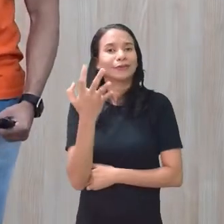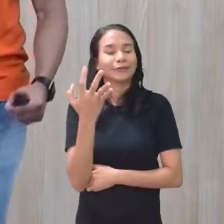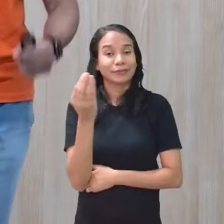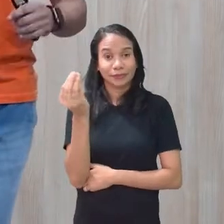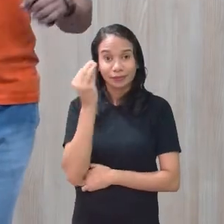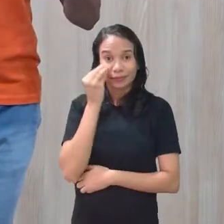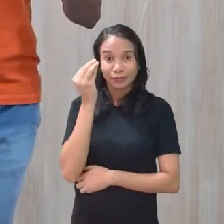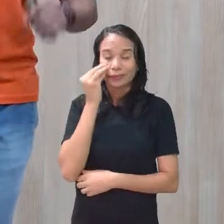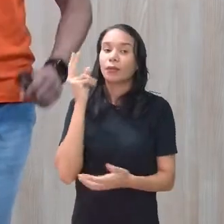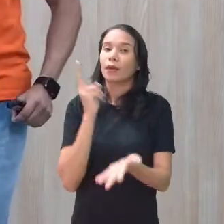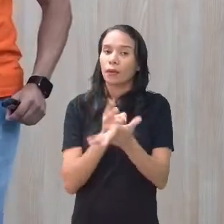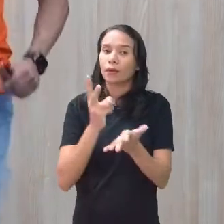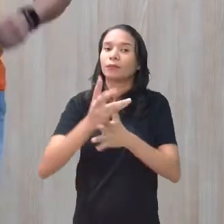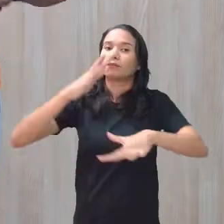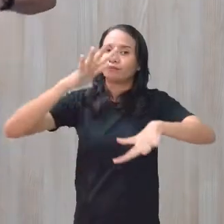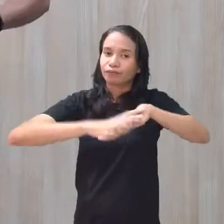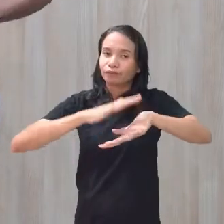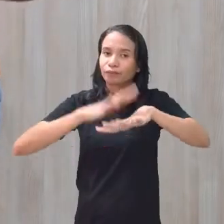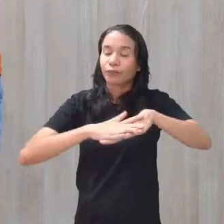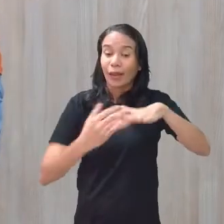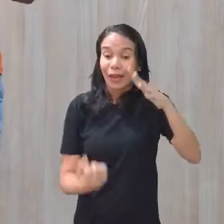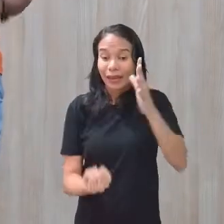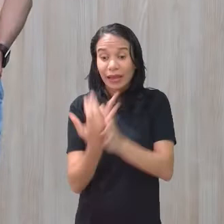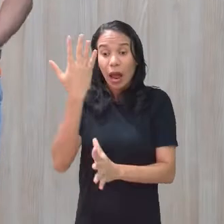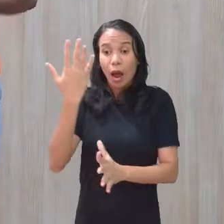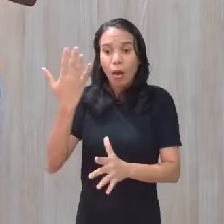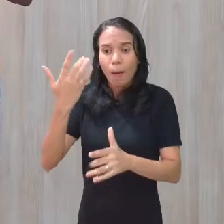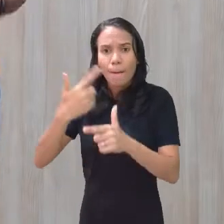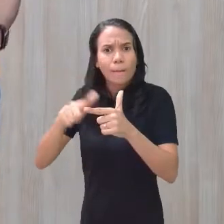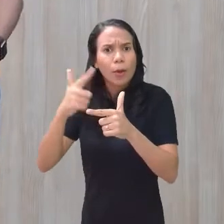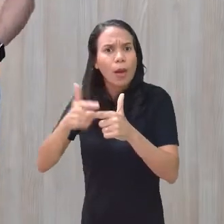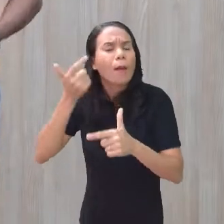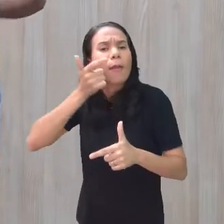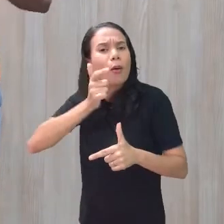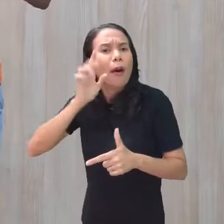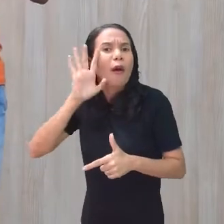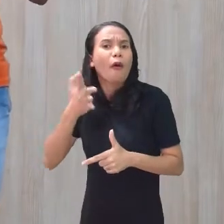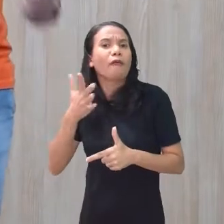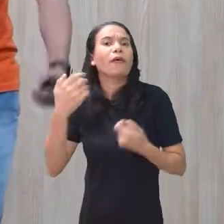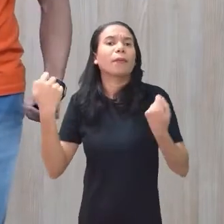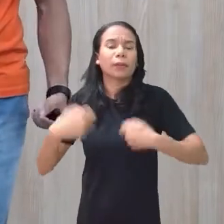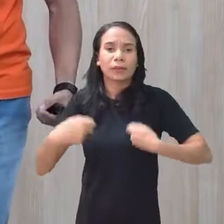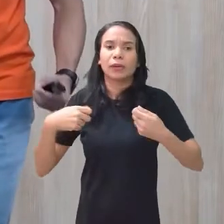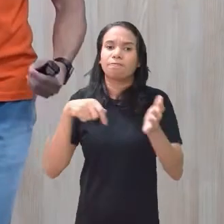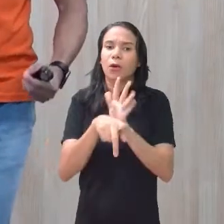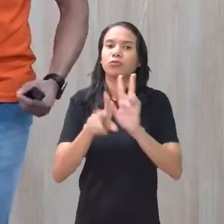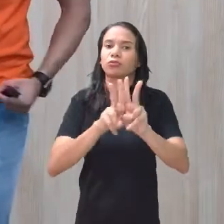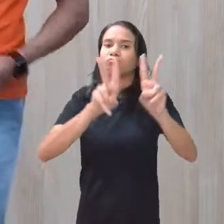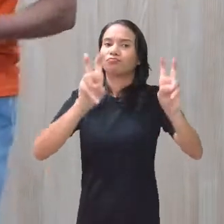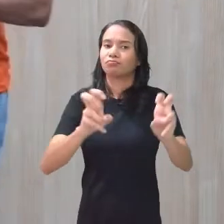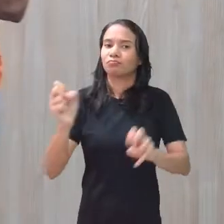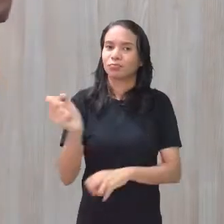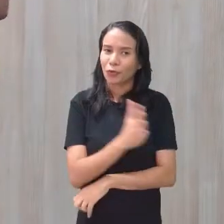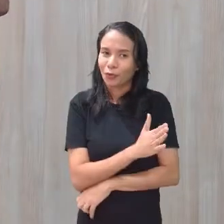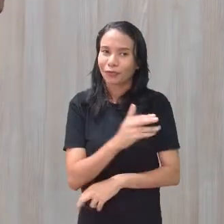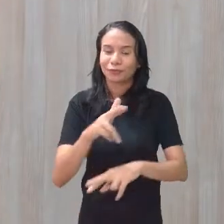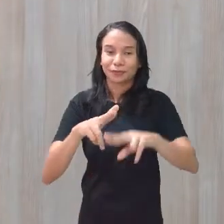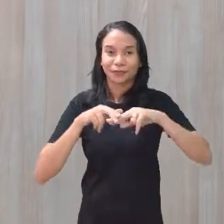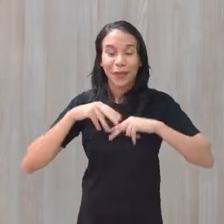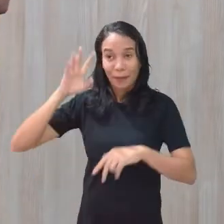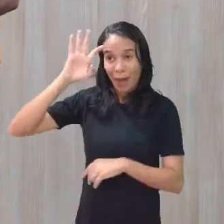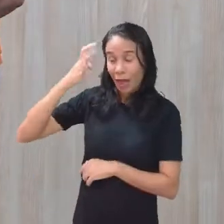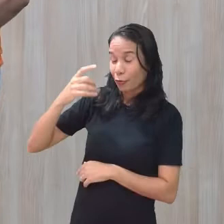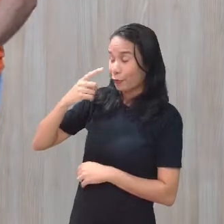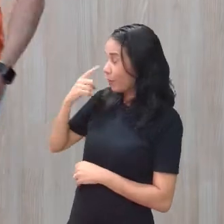nota que sempre na matemática surge um determinado problema e para resolver surge um próximo assunto, certo? Então, para